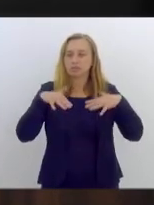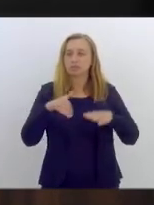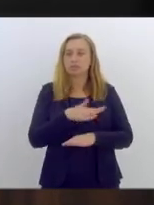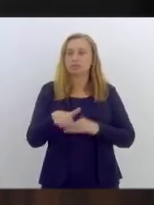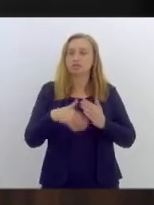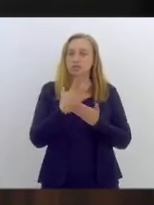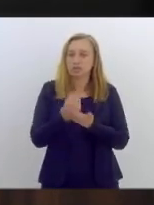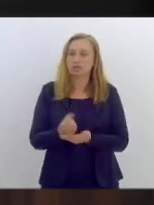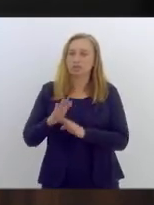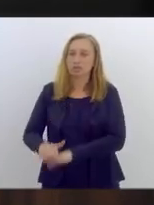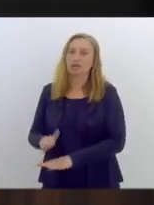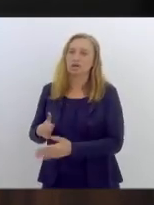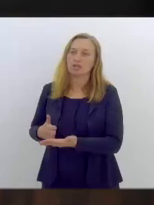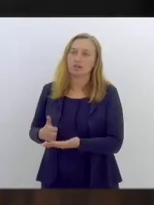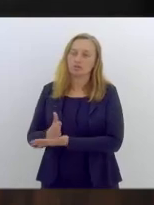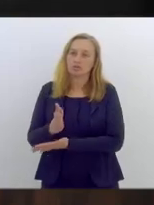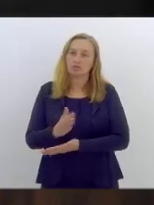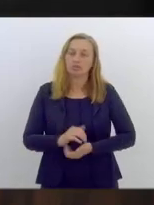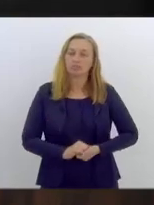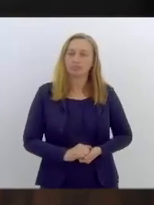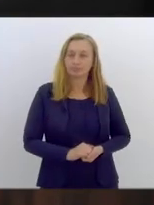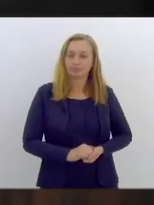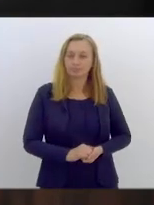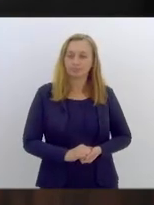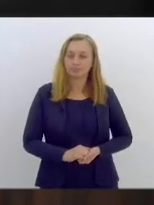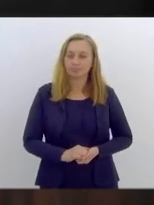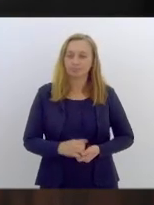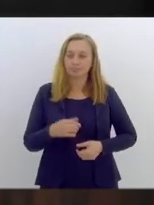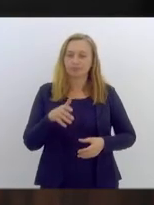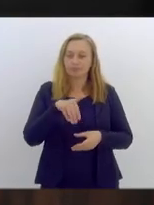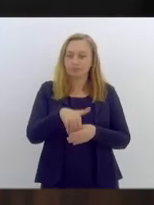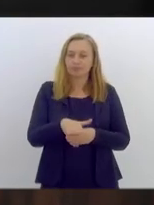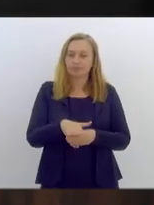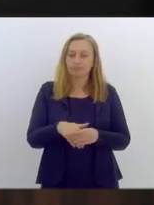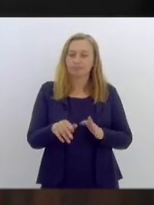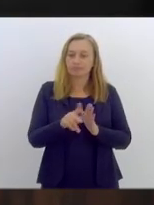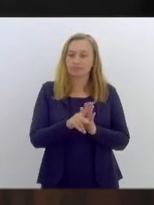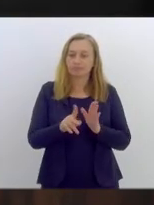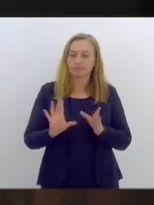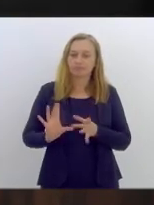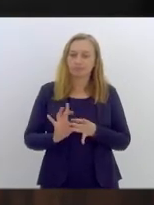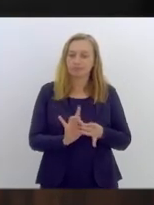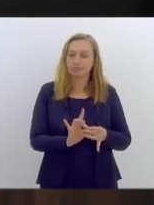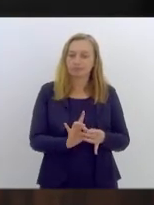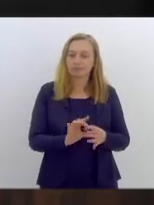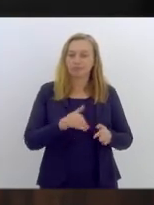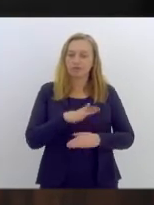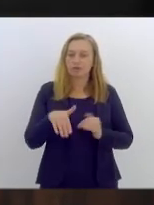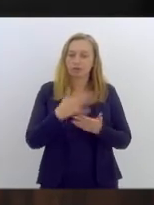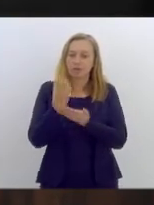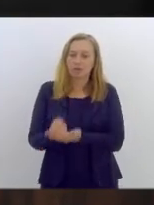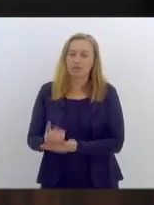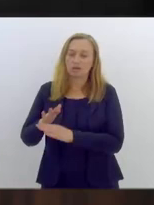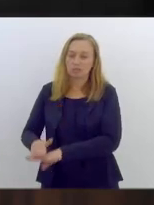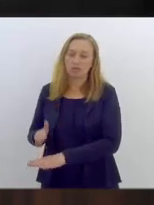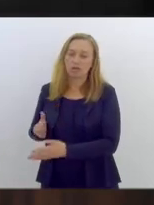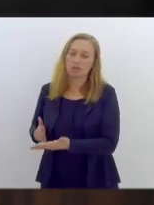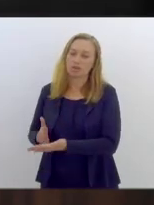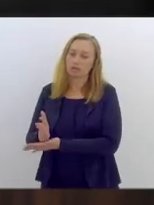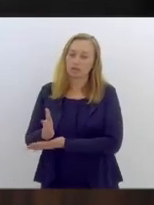que aprovam, permaneçam que estão. Aprovado. Em votação, o projeto assim emendado. Senhores que aprovam, permaneçam como